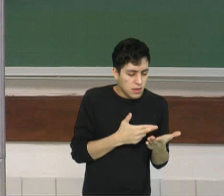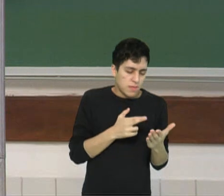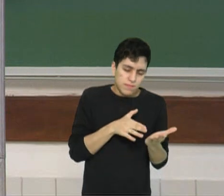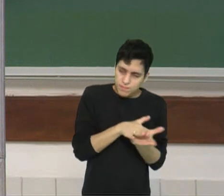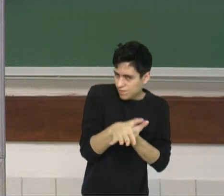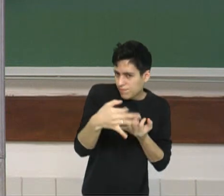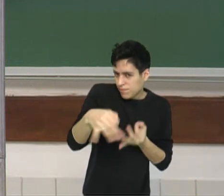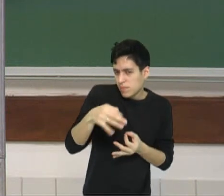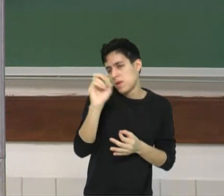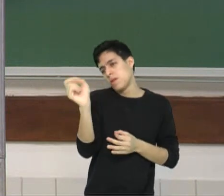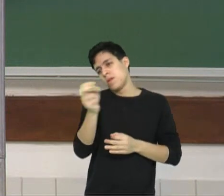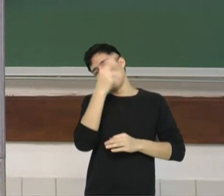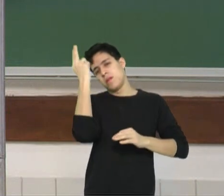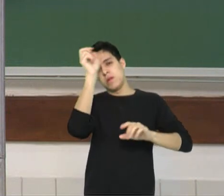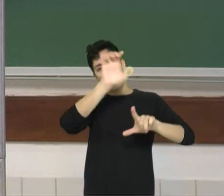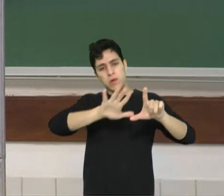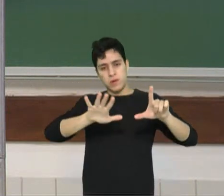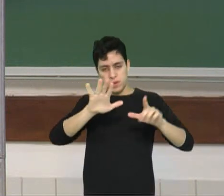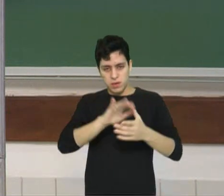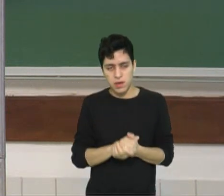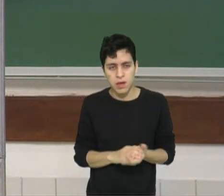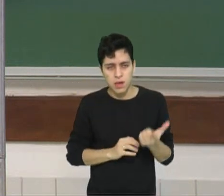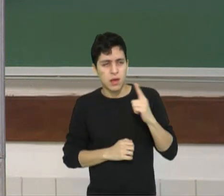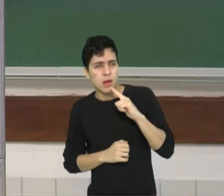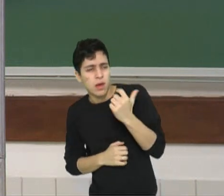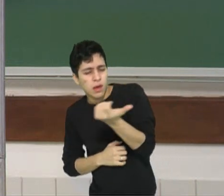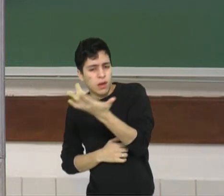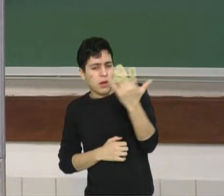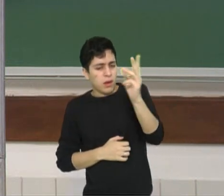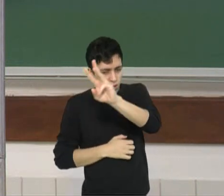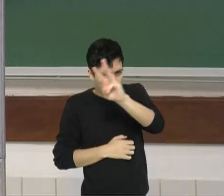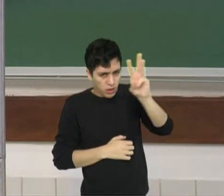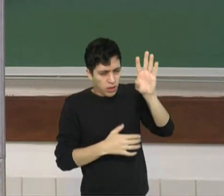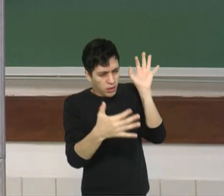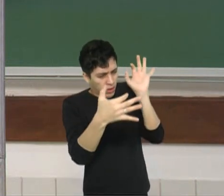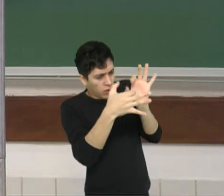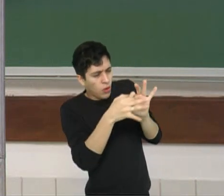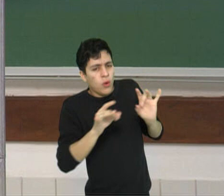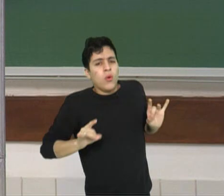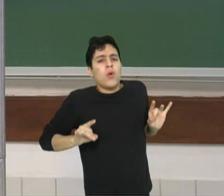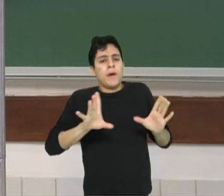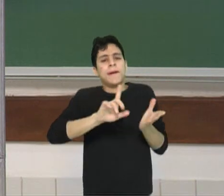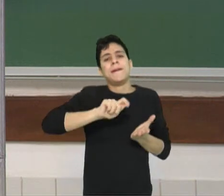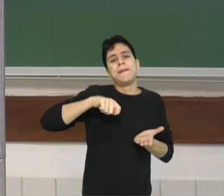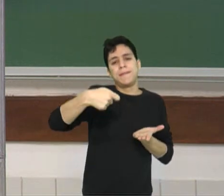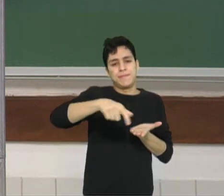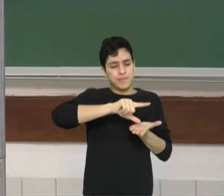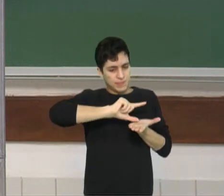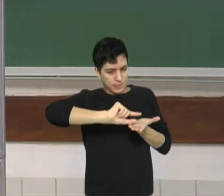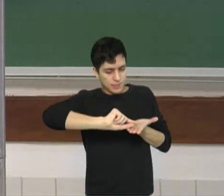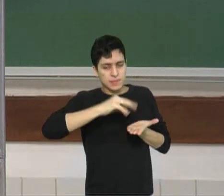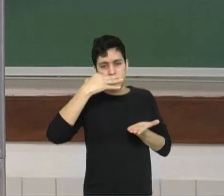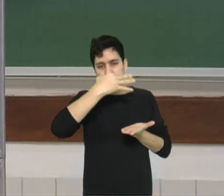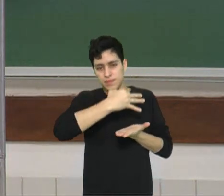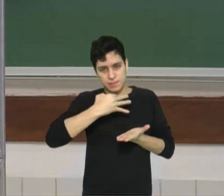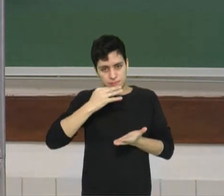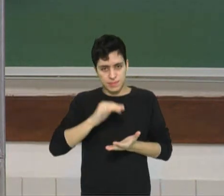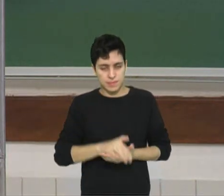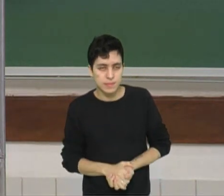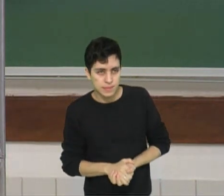fragmento, reconhecer o assunto, localizar informações explícitas, inferir informações